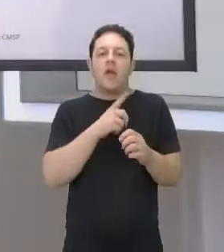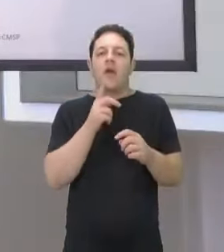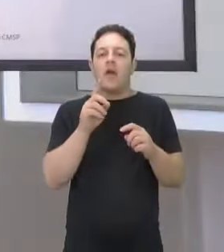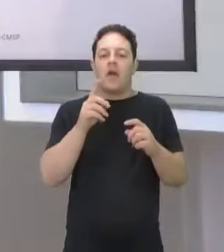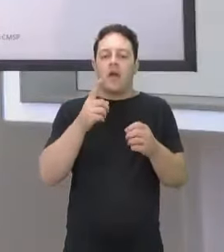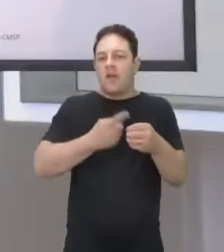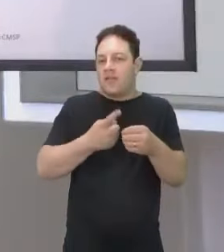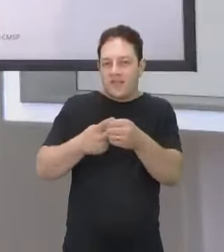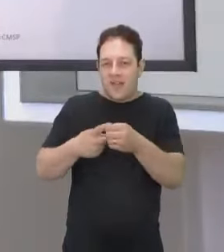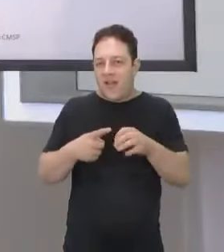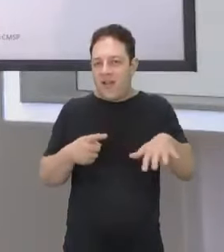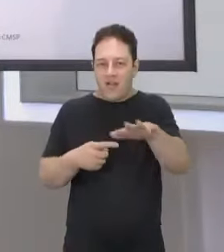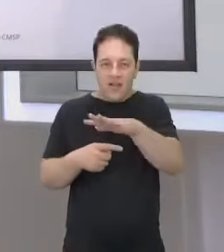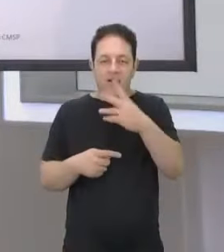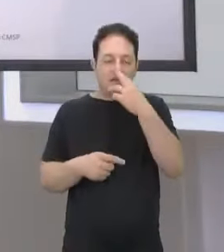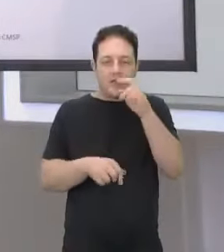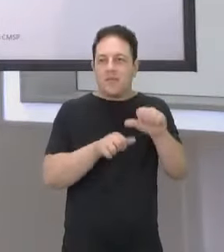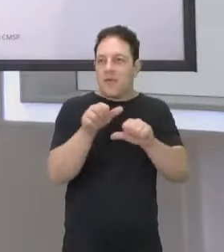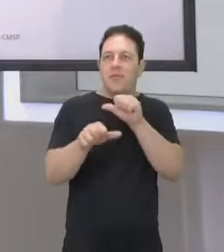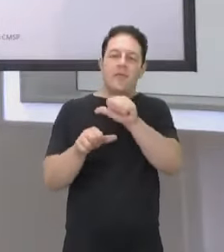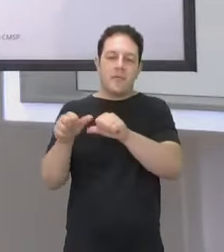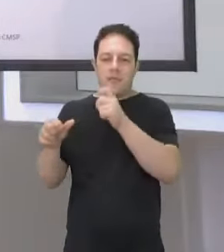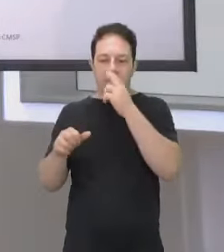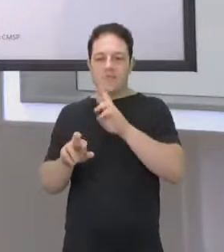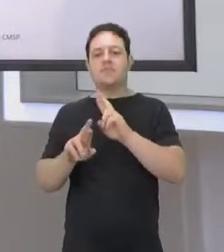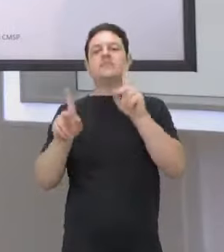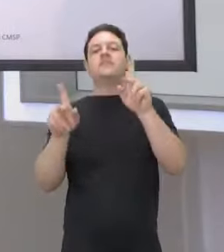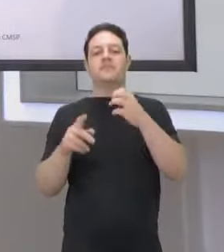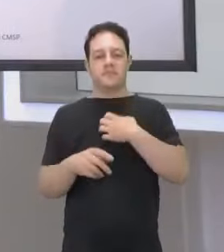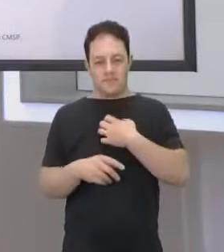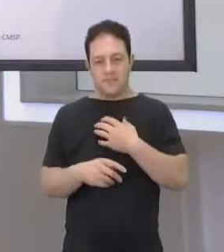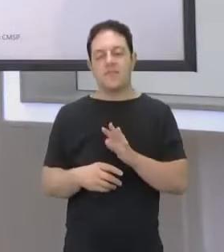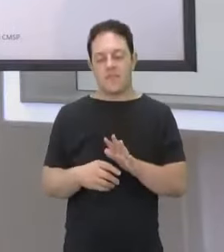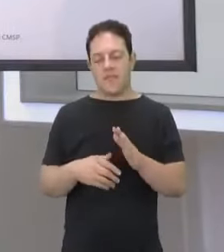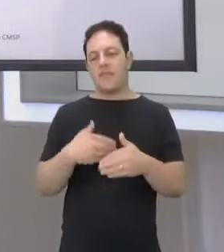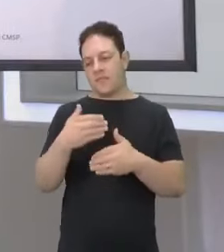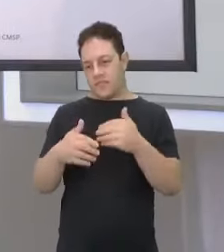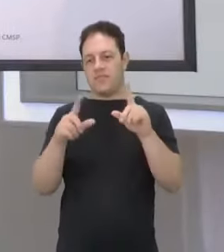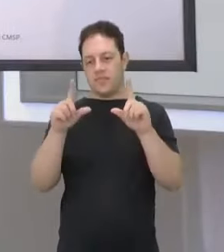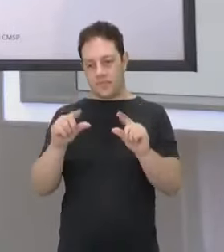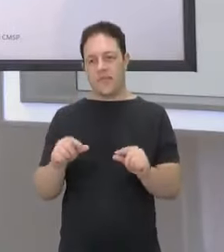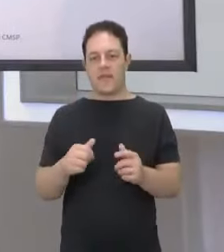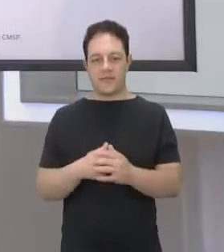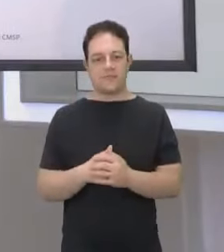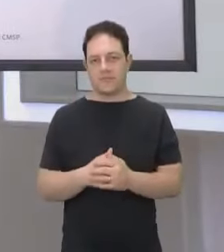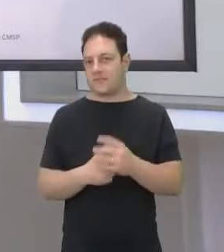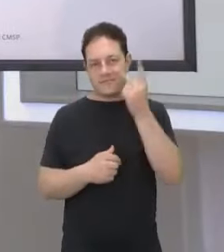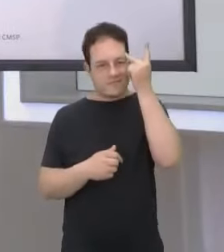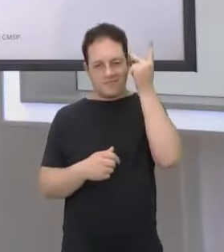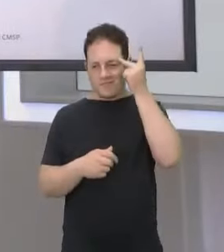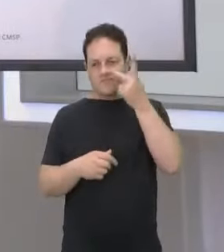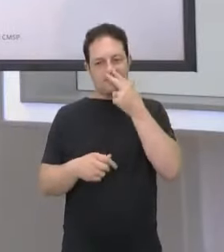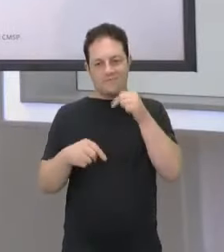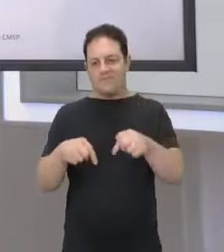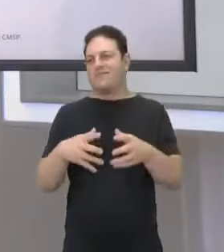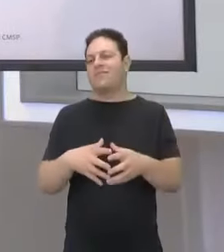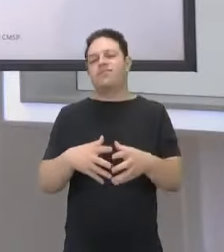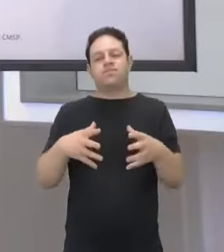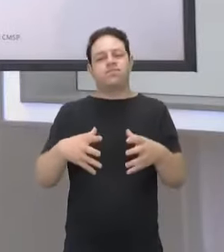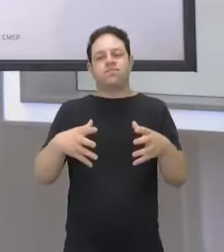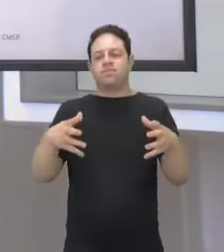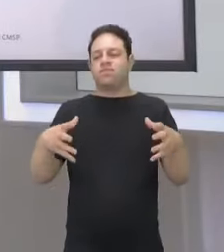ele até se sobrepõe ao efeito da retificação, mas também temos, né? A cidade de São Paulo cresceu ali